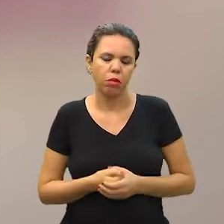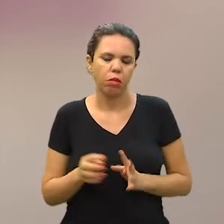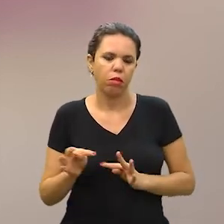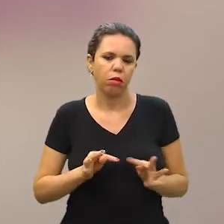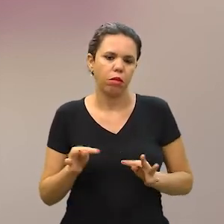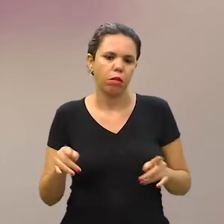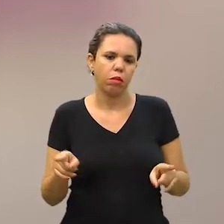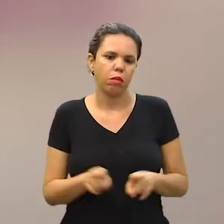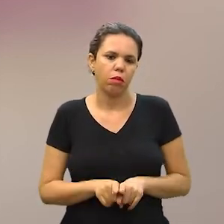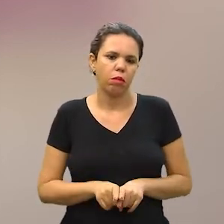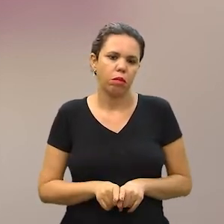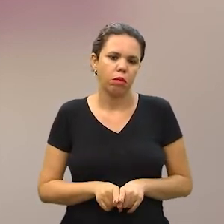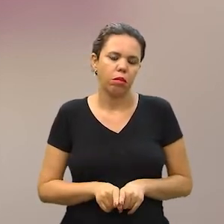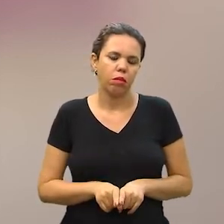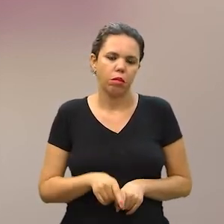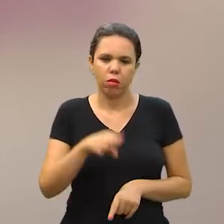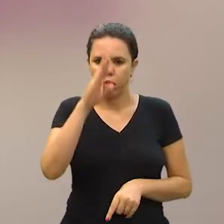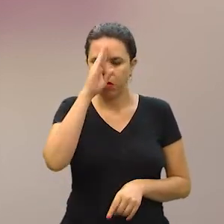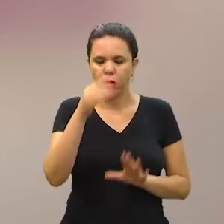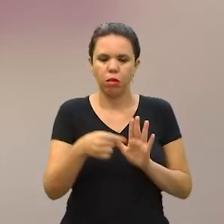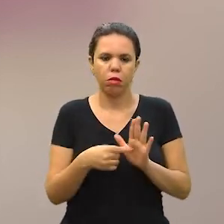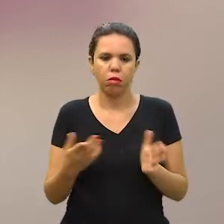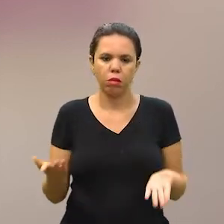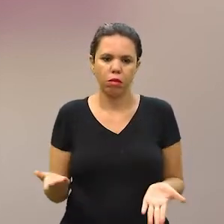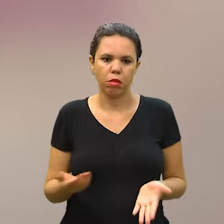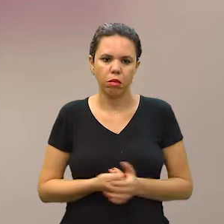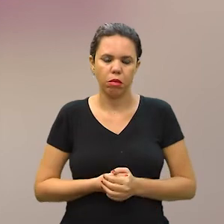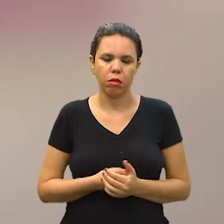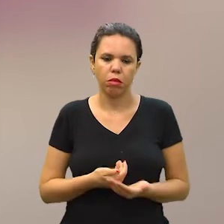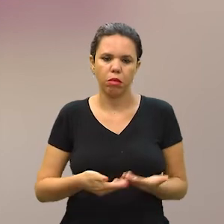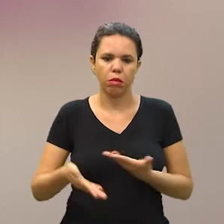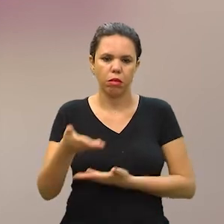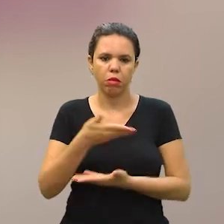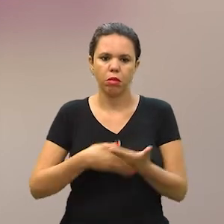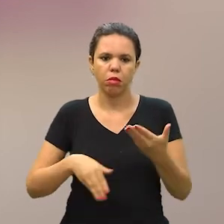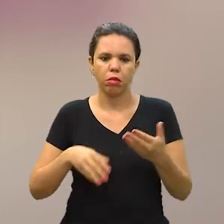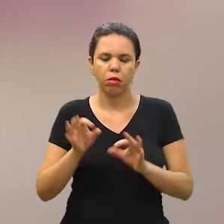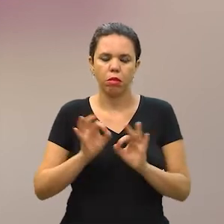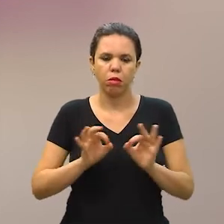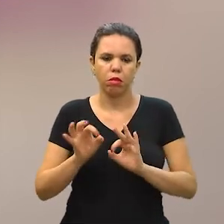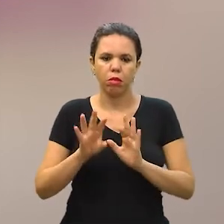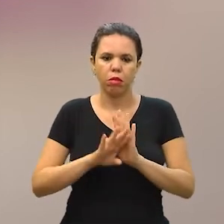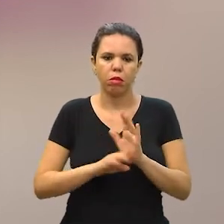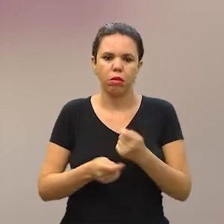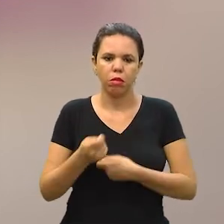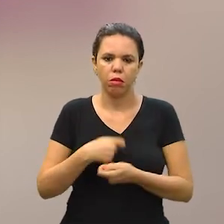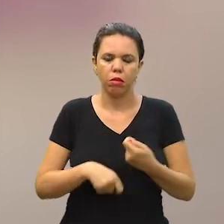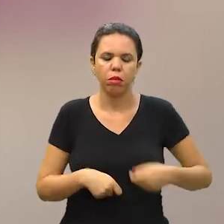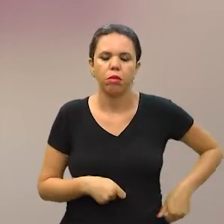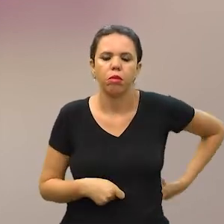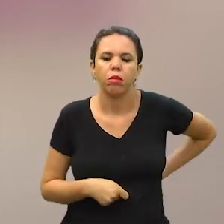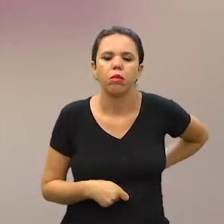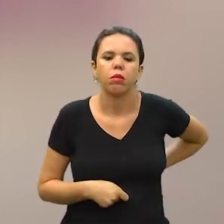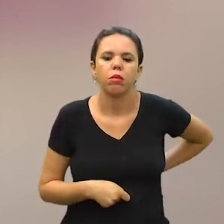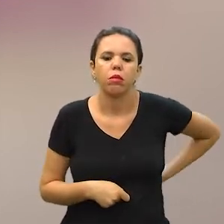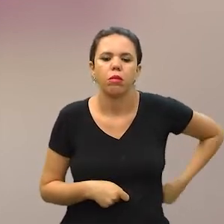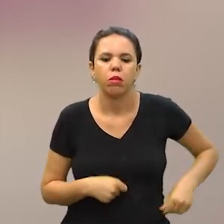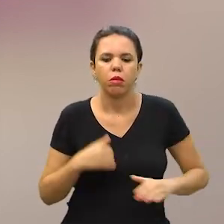E a terapia também se mostra como fundamental, seja para os relacionamentos, para o planejamento, para o